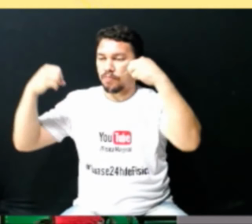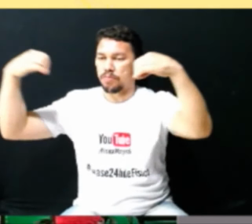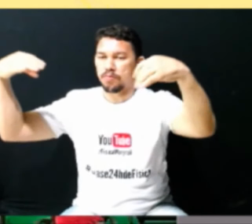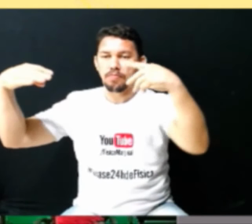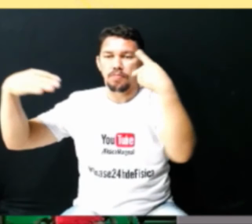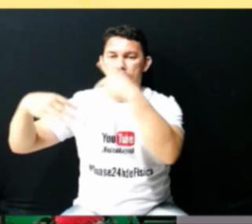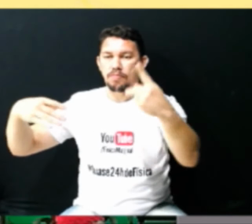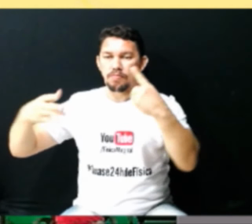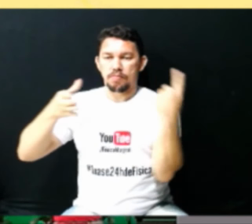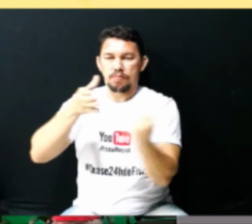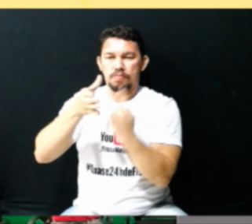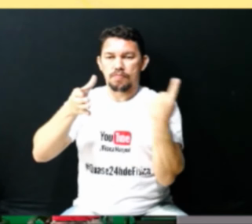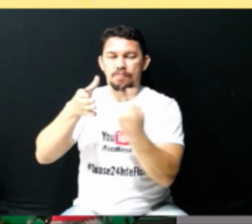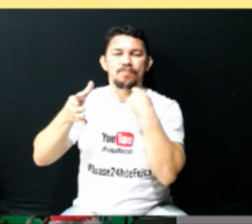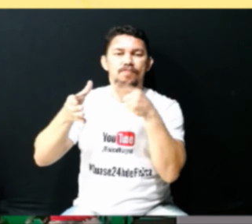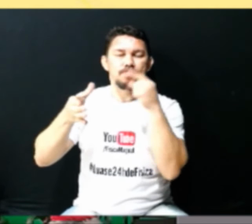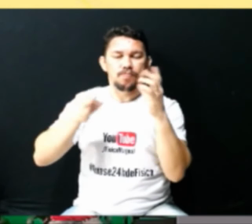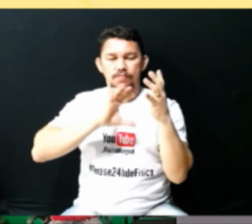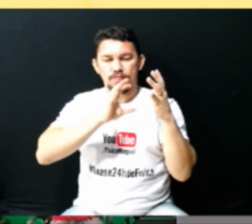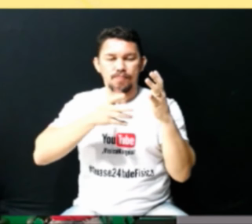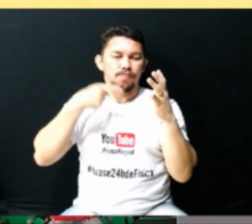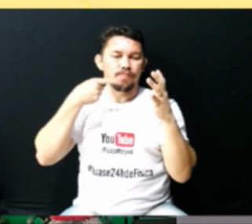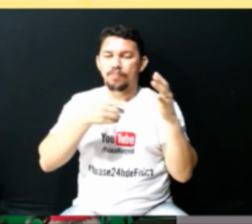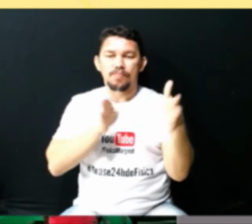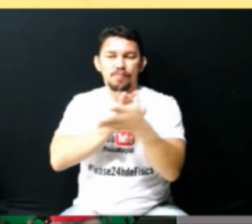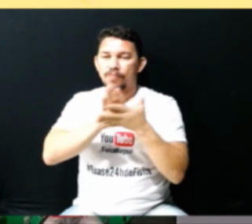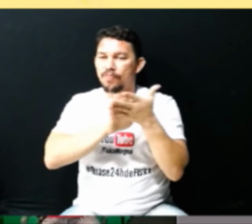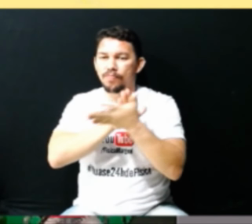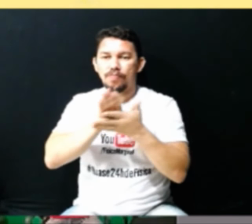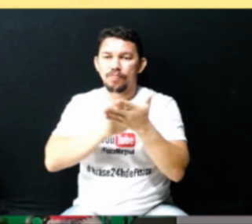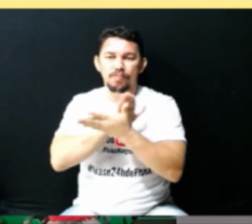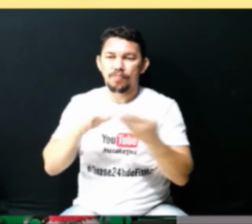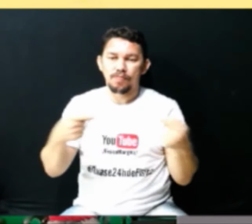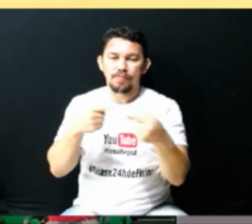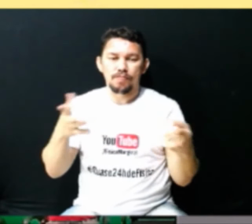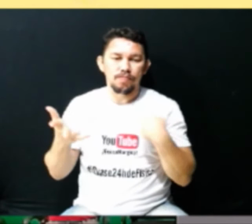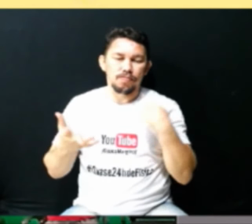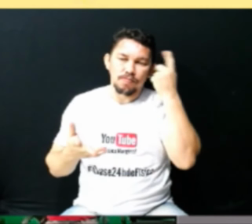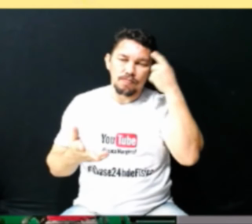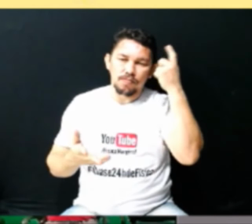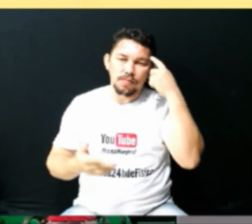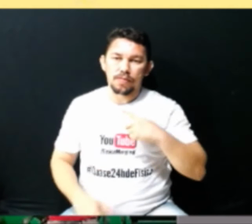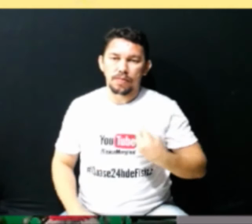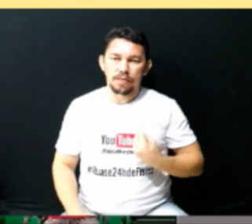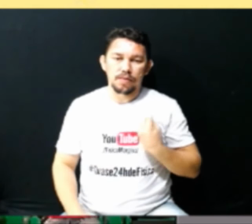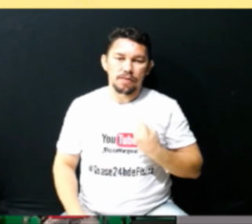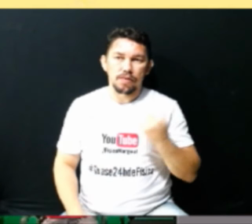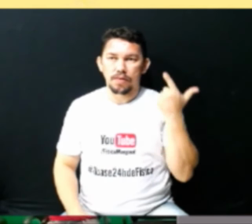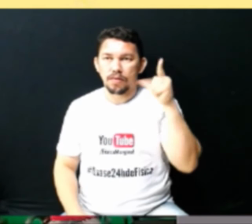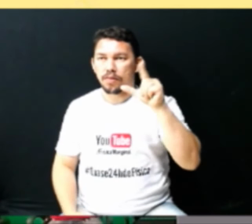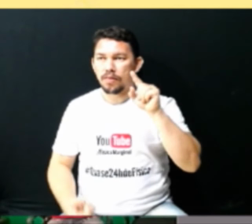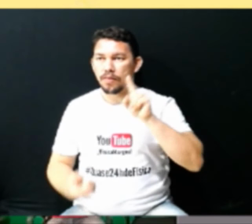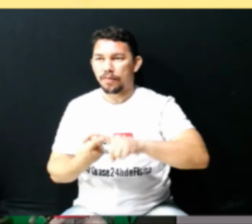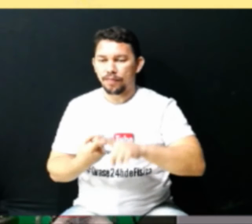o meu gerador. Quando eu não tenho energia suficiente para acionar o gerador, eu tenho que buscar uma outra forma de acionar. Qual